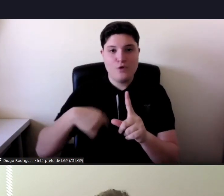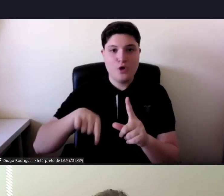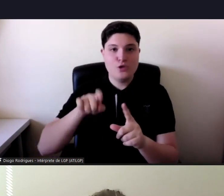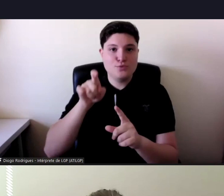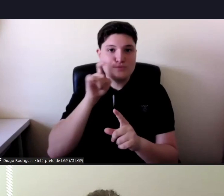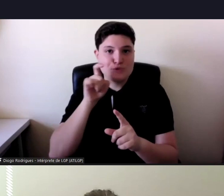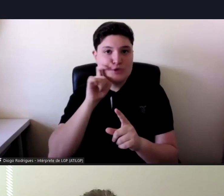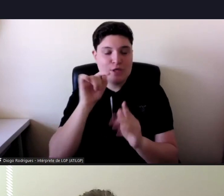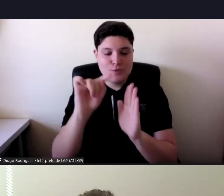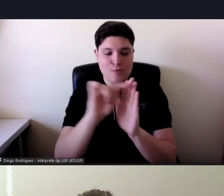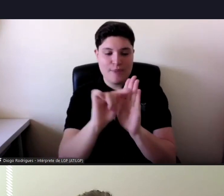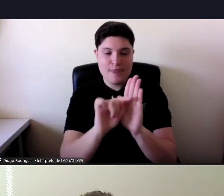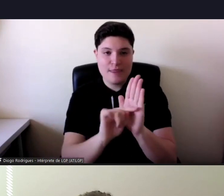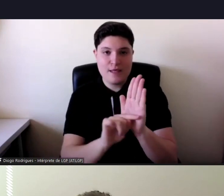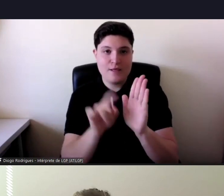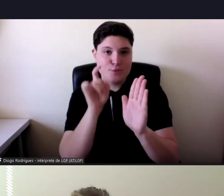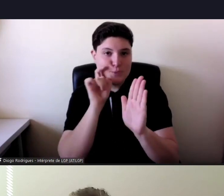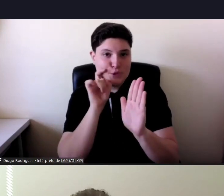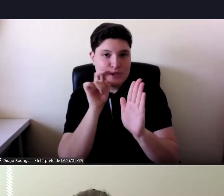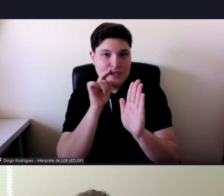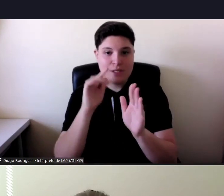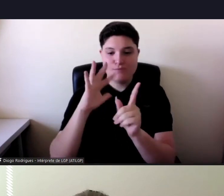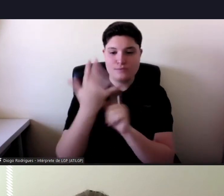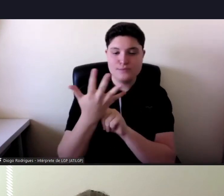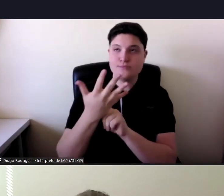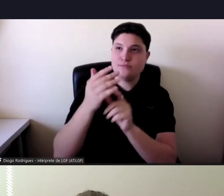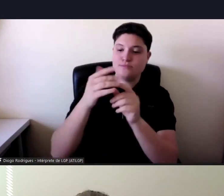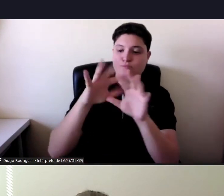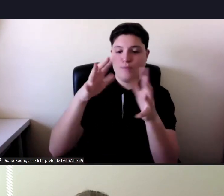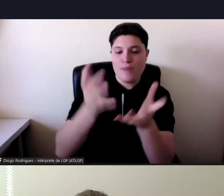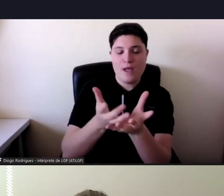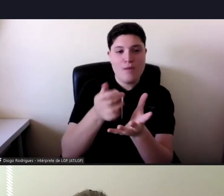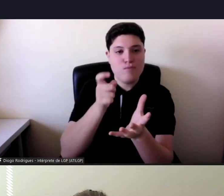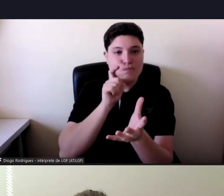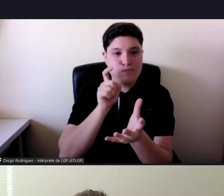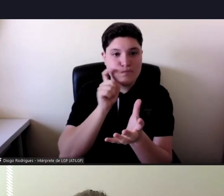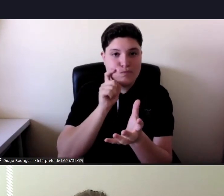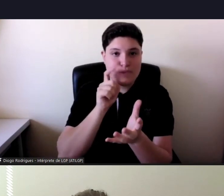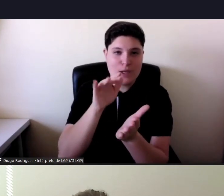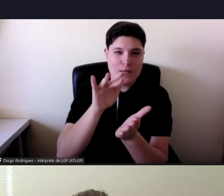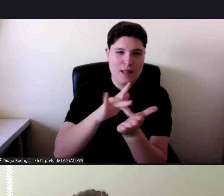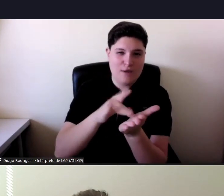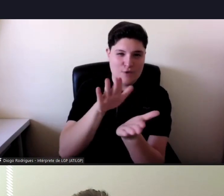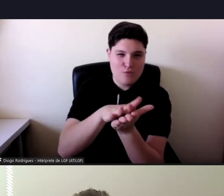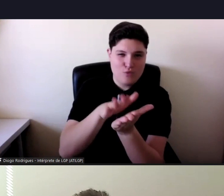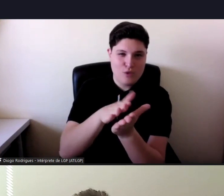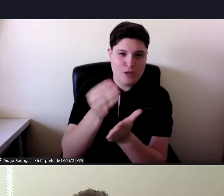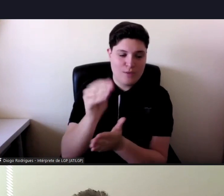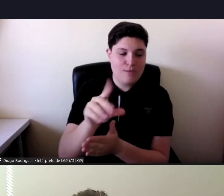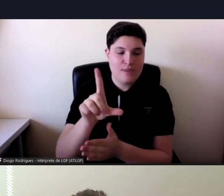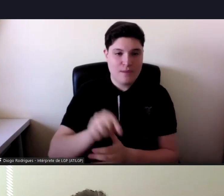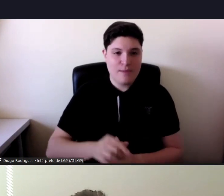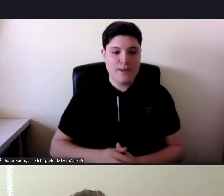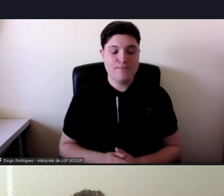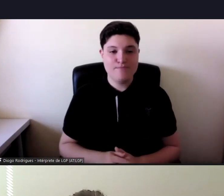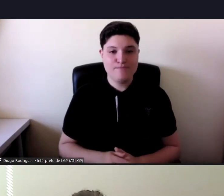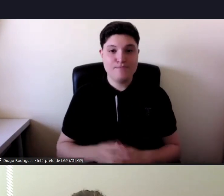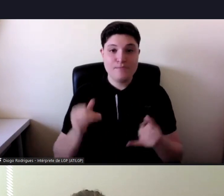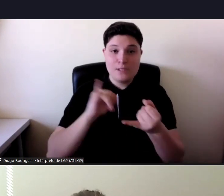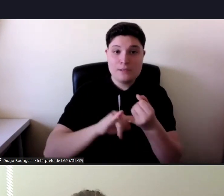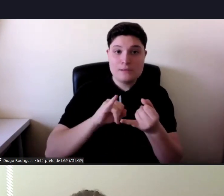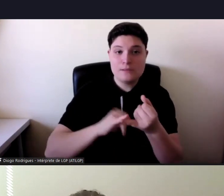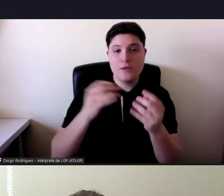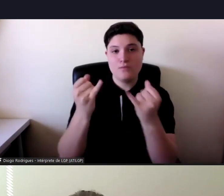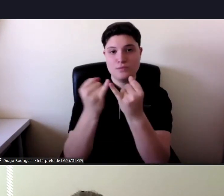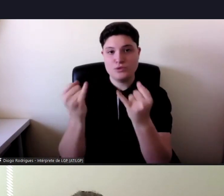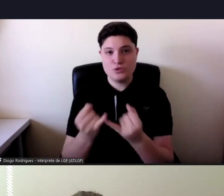to Managing Our Use of Earth System. É também diretor-geral da Casa Comum da Humanidade, uma associação internacional sediada no